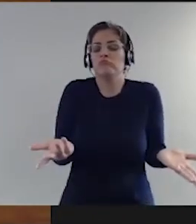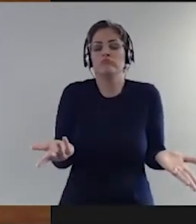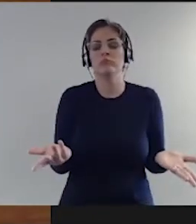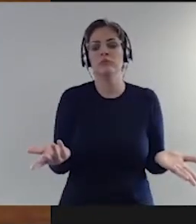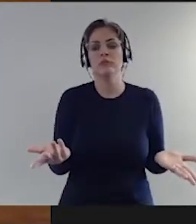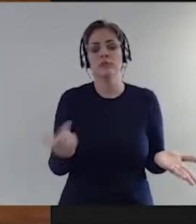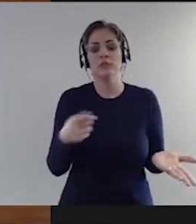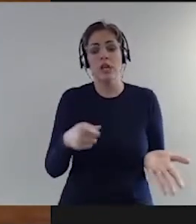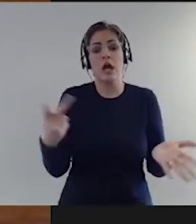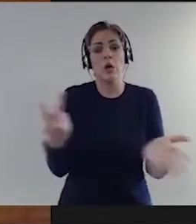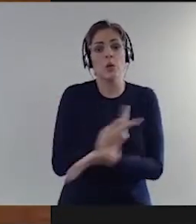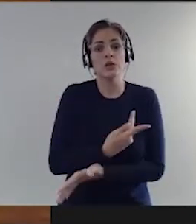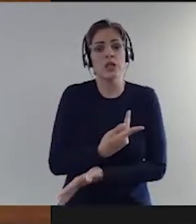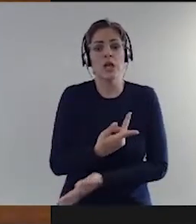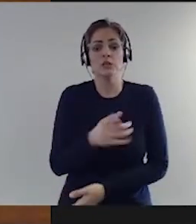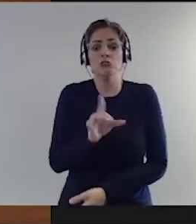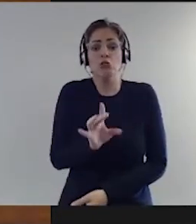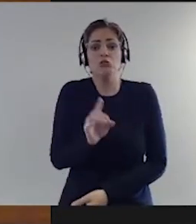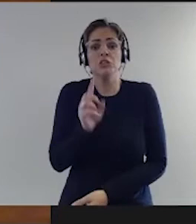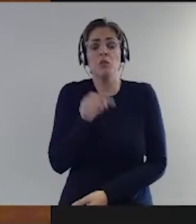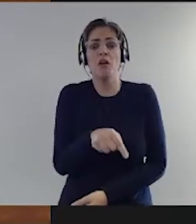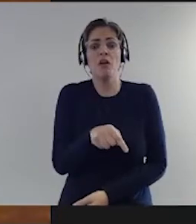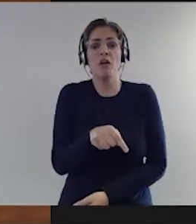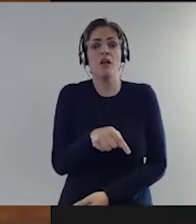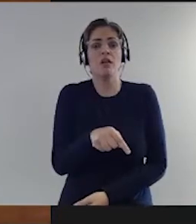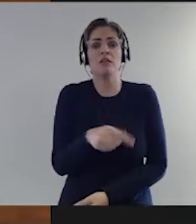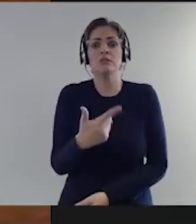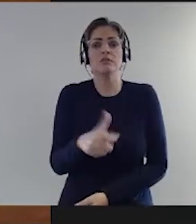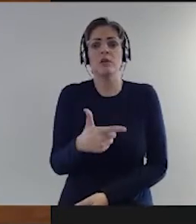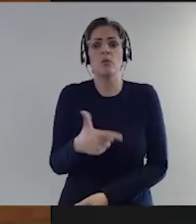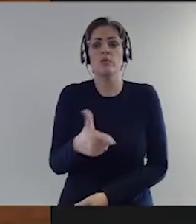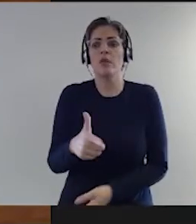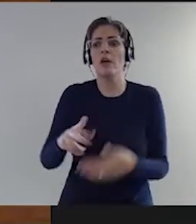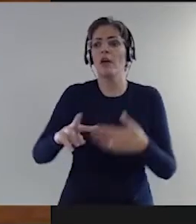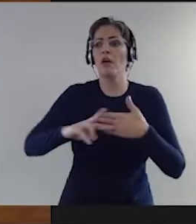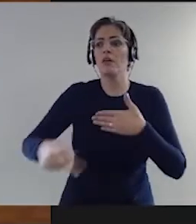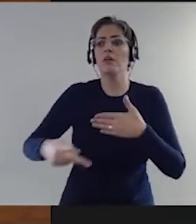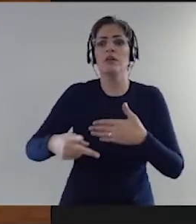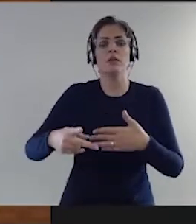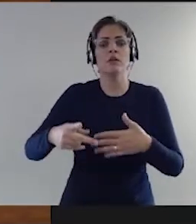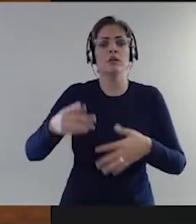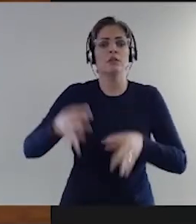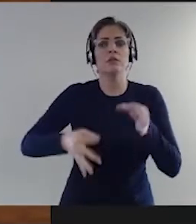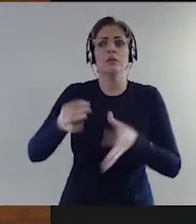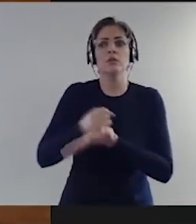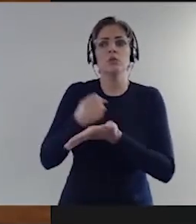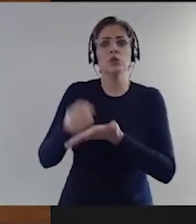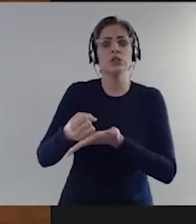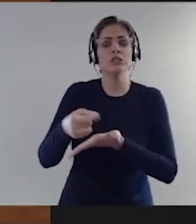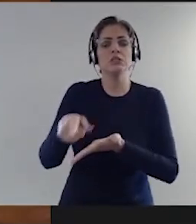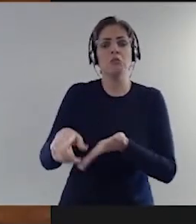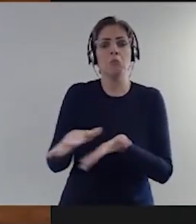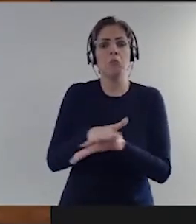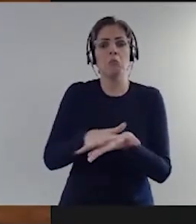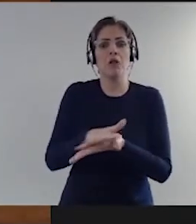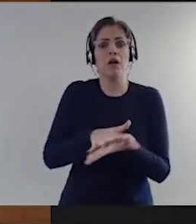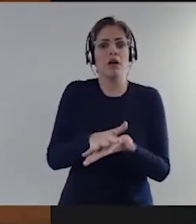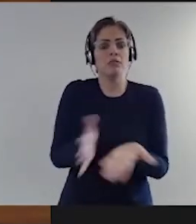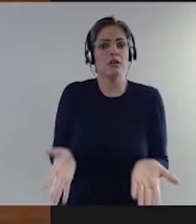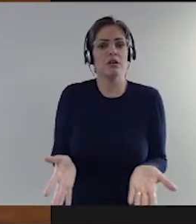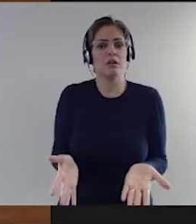ele se impõe, por si só, ele não gera reflexo nas relações jurídicas contratuais. Sempre